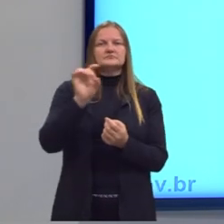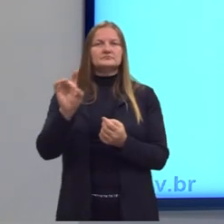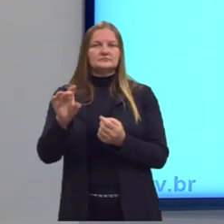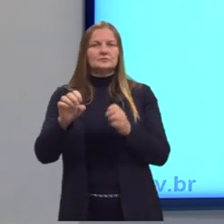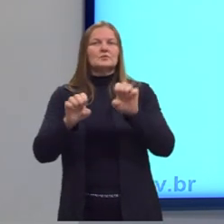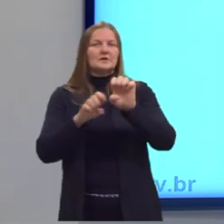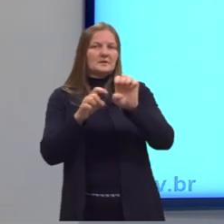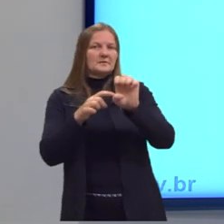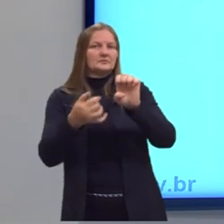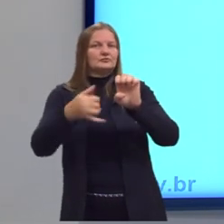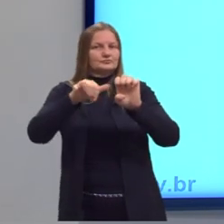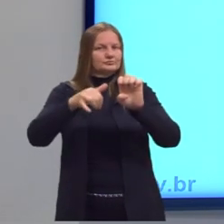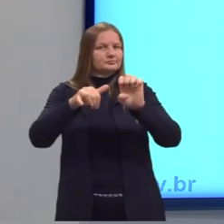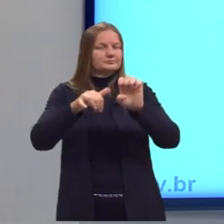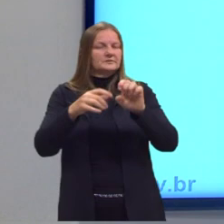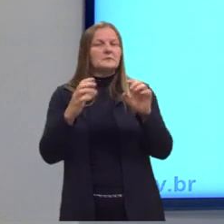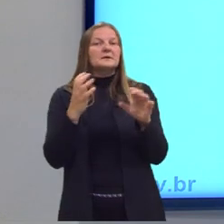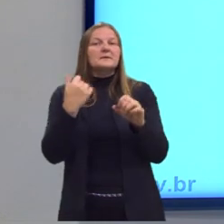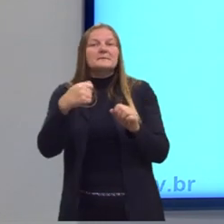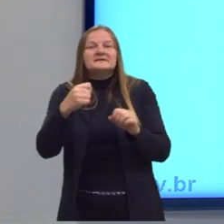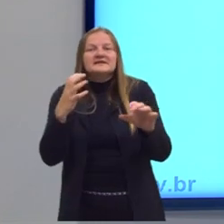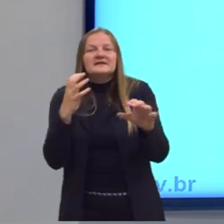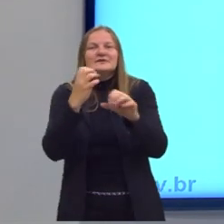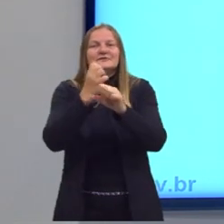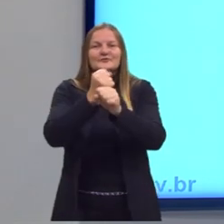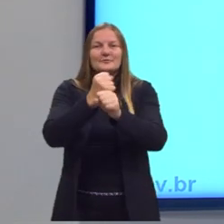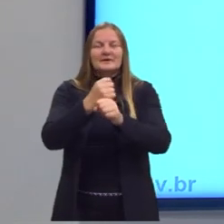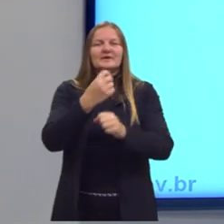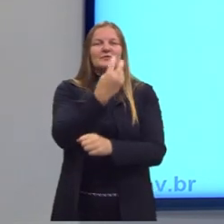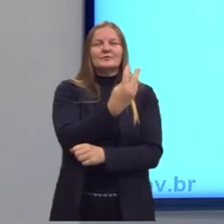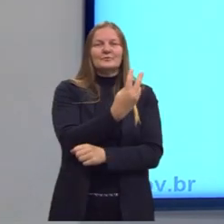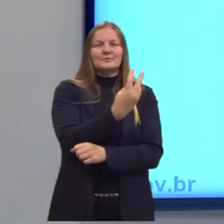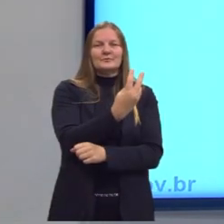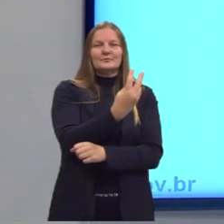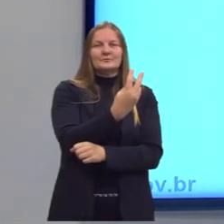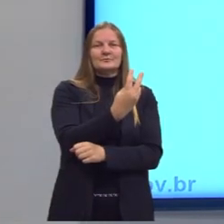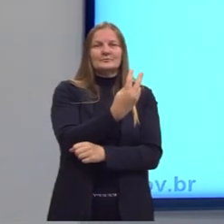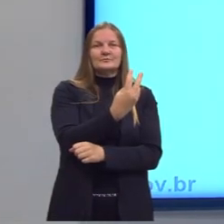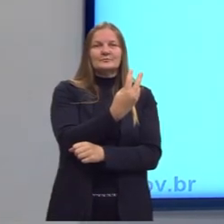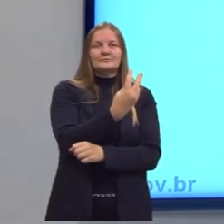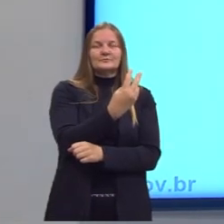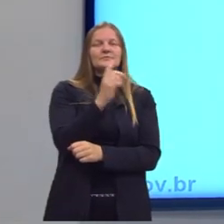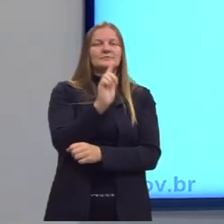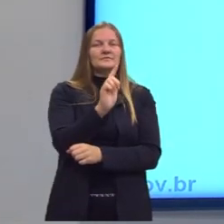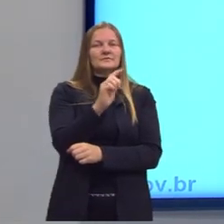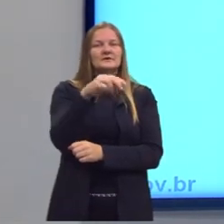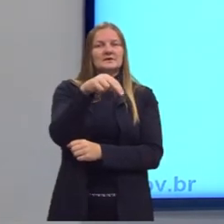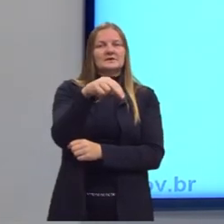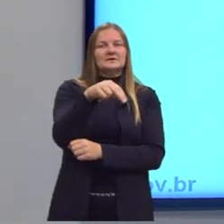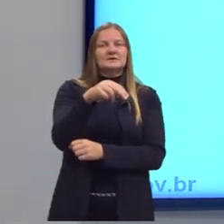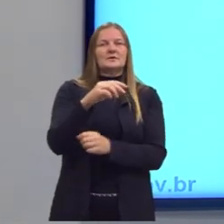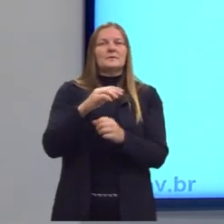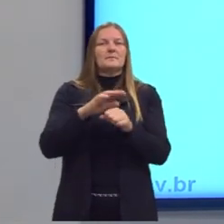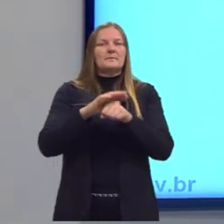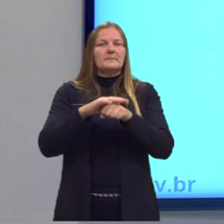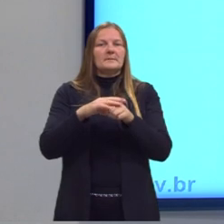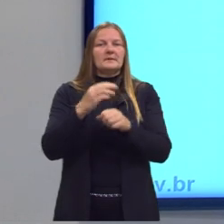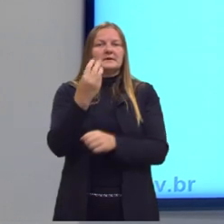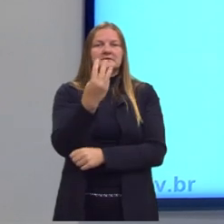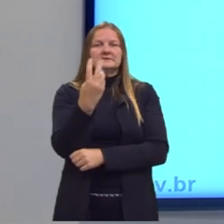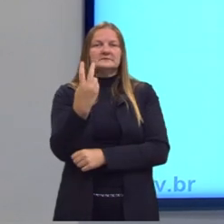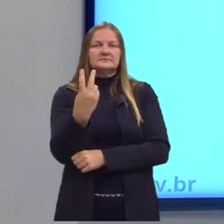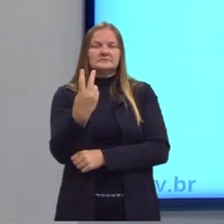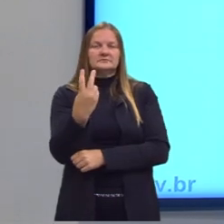elementos tá eu preciso tomar dois duas gramas de hidrogênio mais